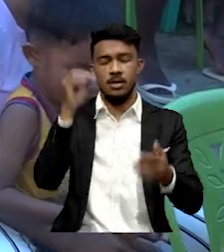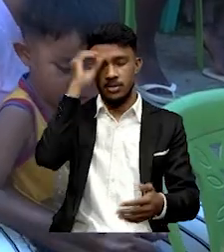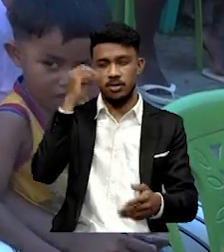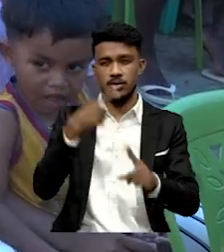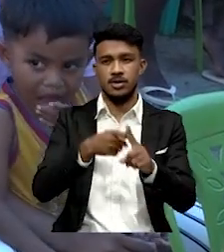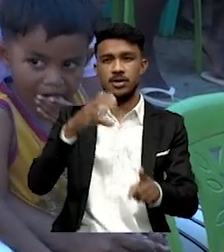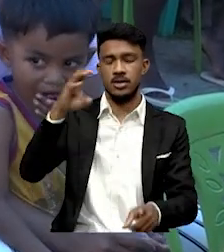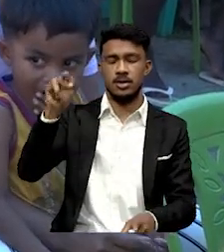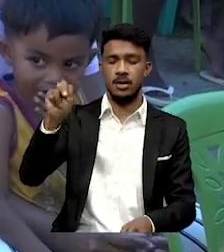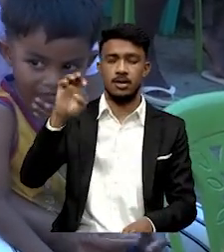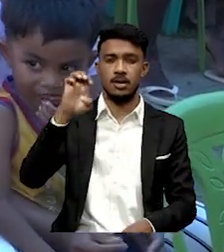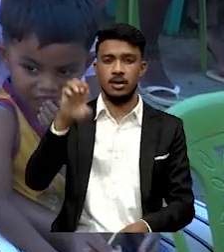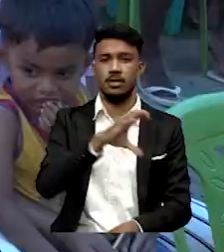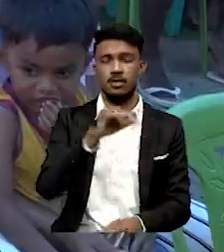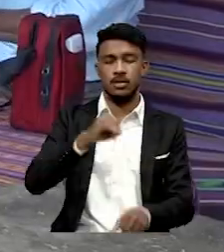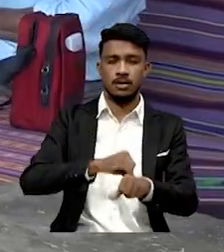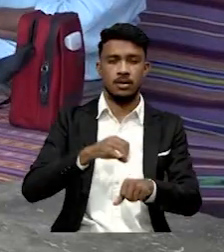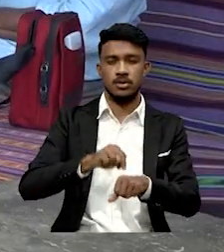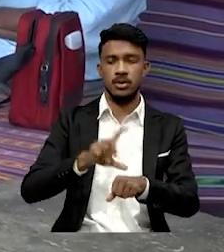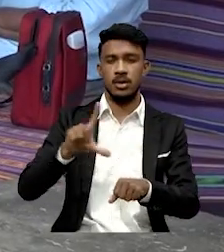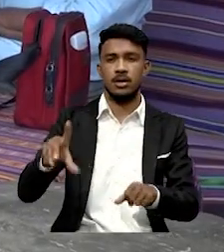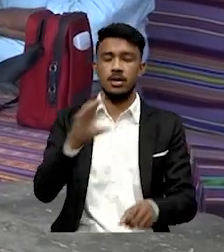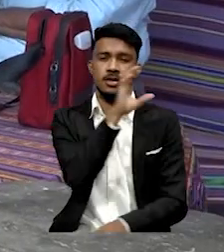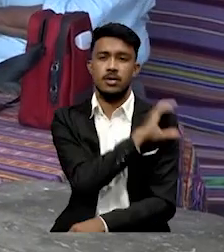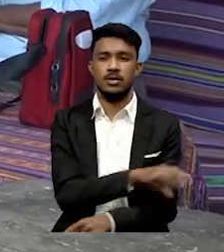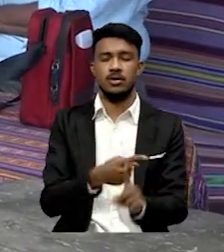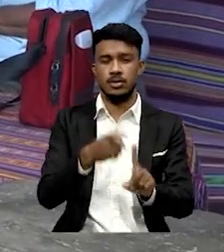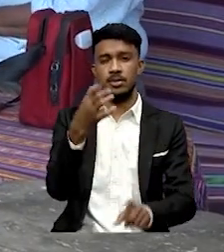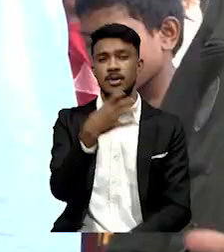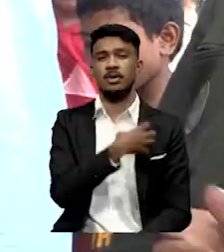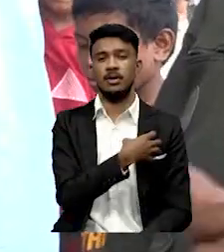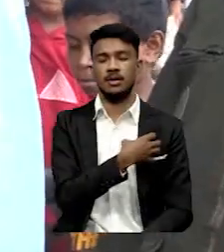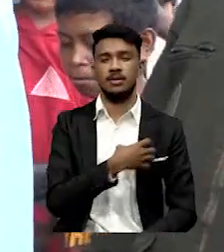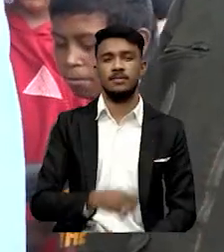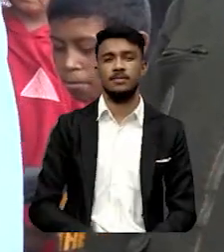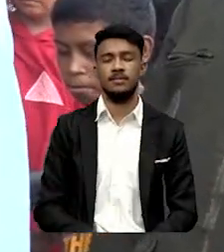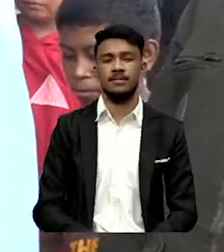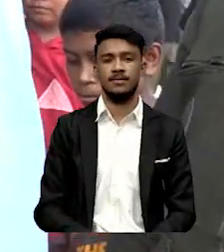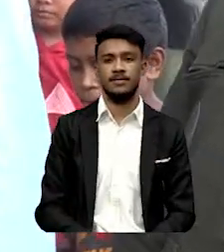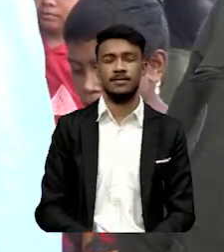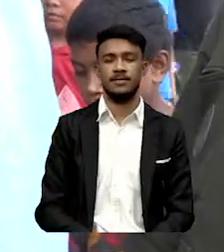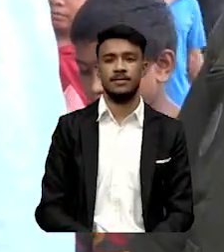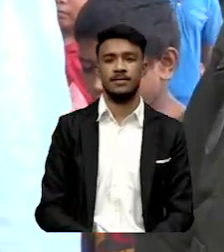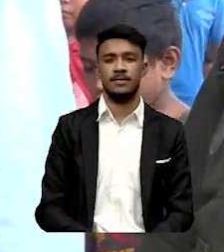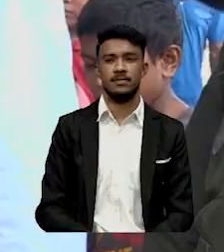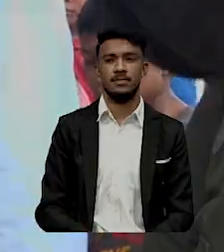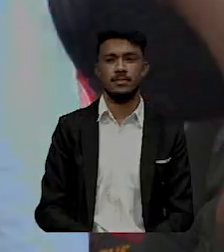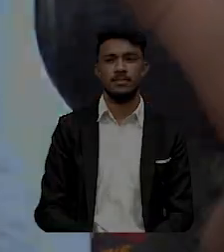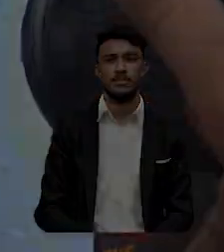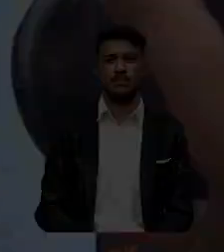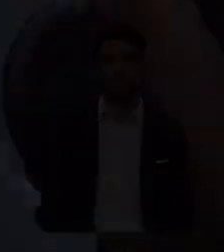CNE, observador internacional, no reta segurança Rússia PNTL. Na Plan Sever, Clementino Maia, GMN.